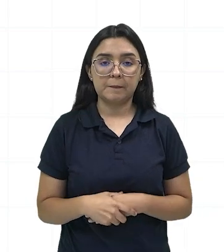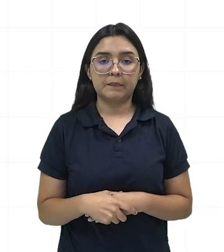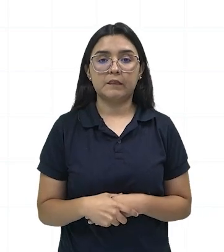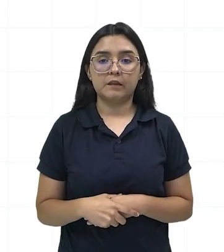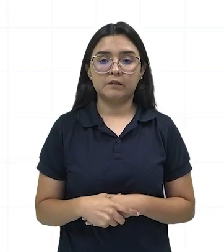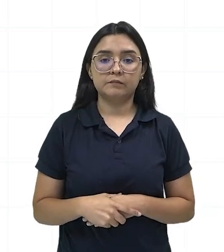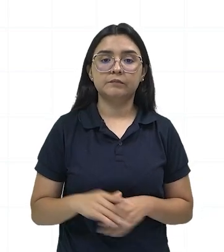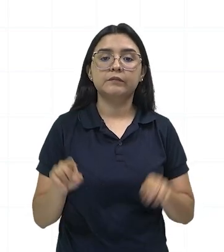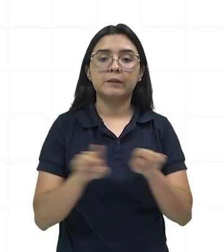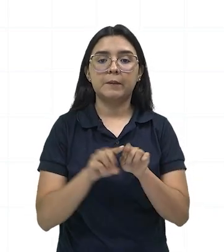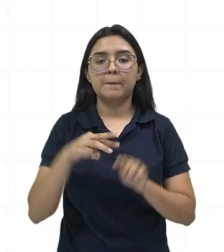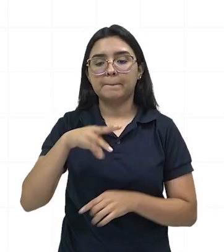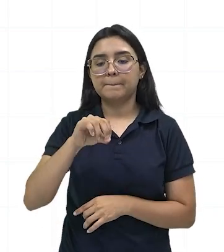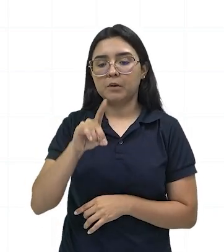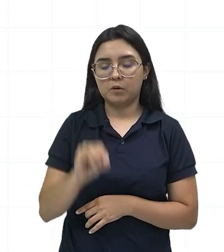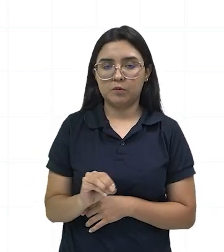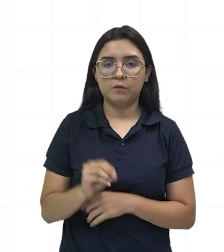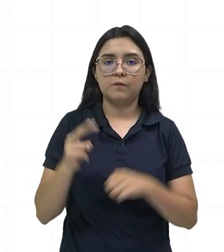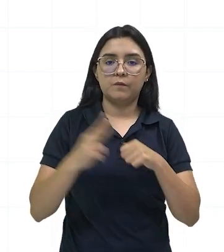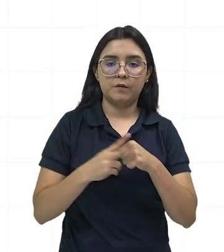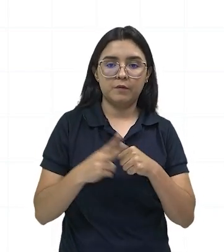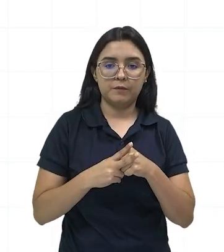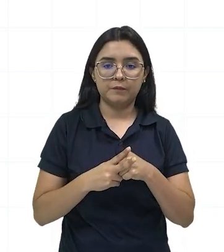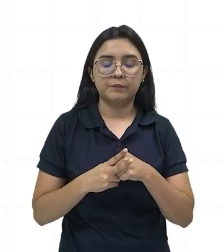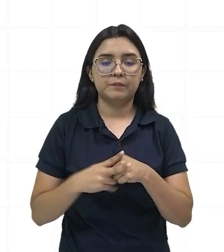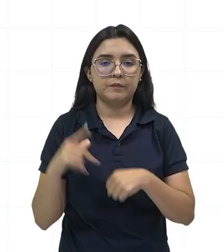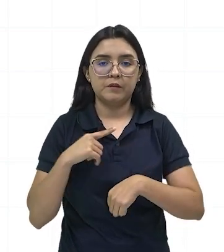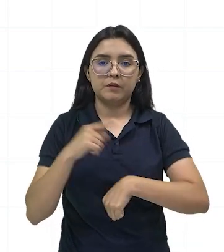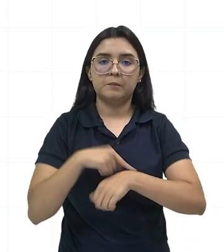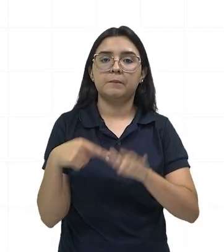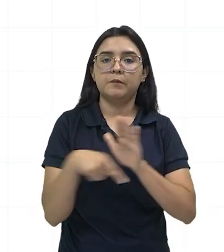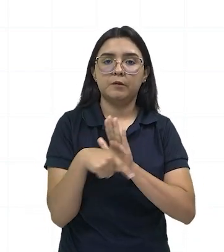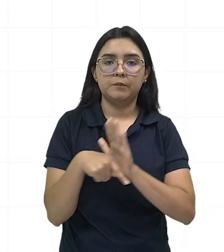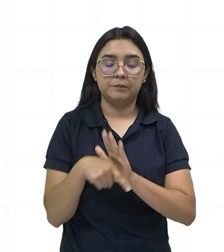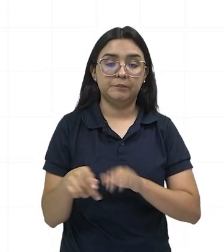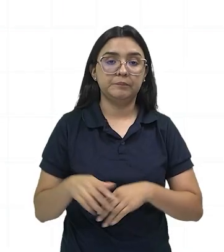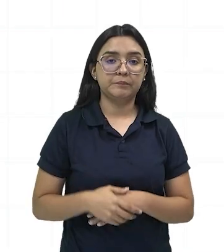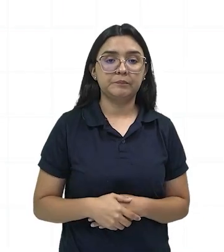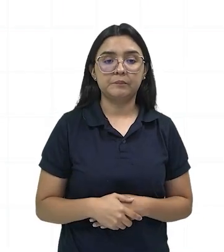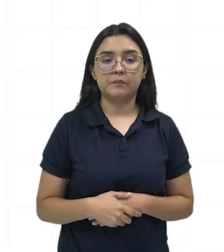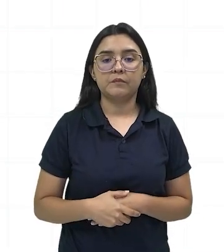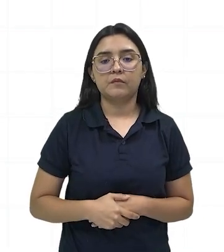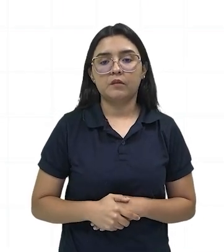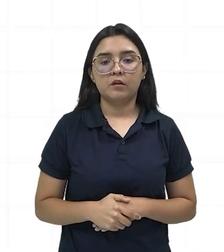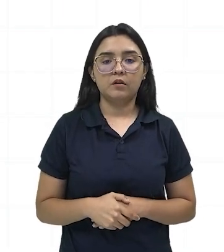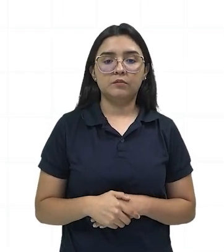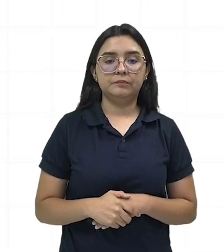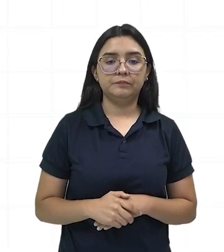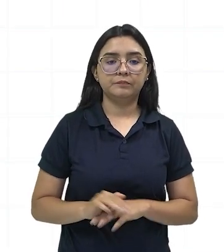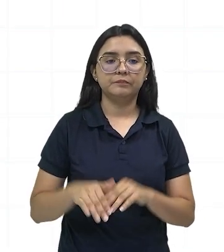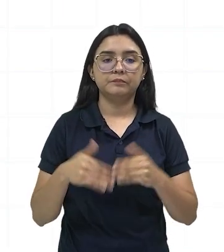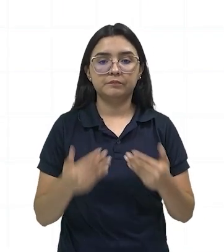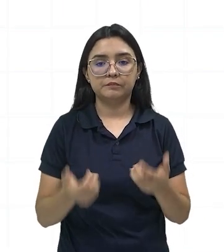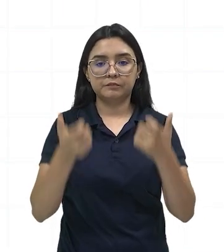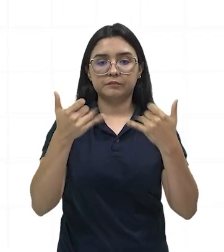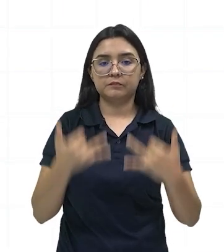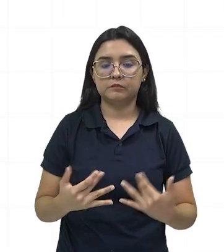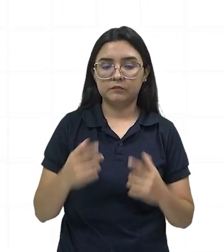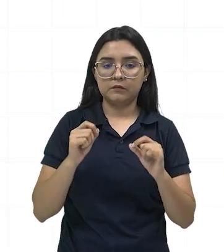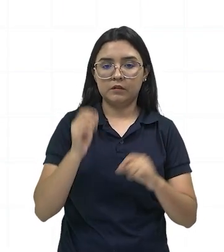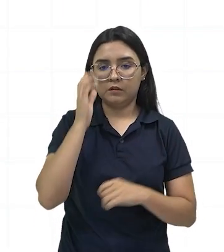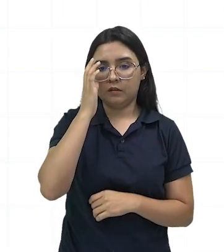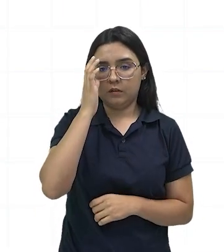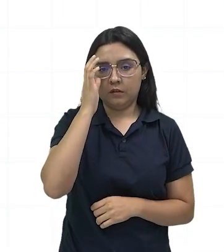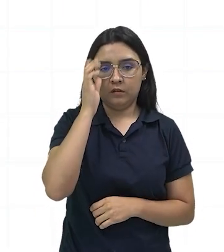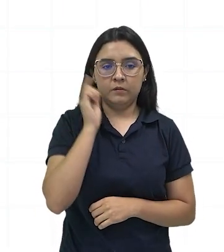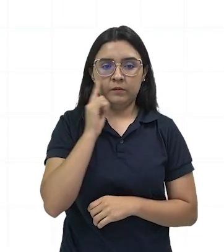esses modos verbais e eles apresentam tempos específicos, tá bom? Falei para vocês que no caso de verbos